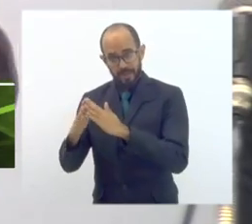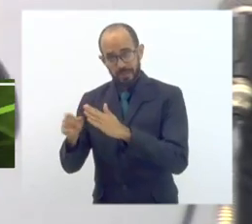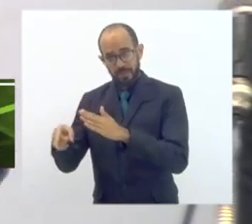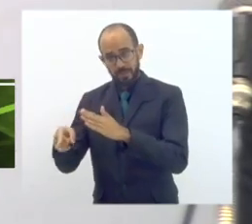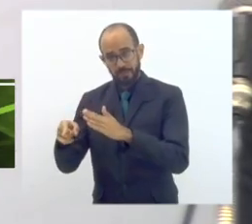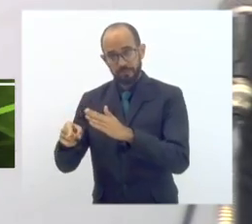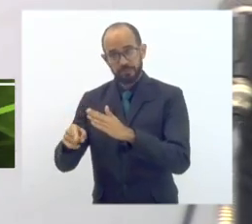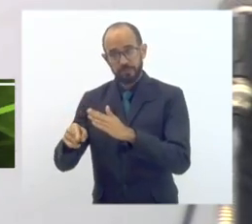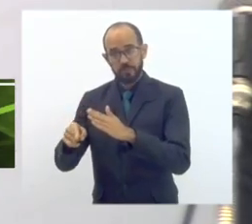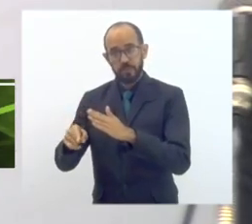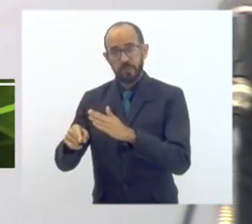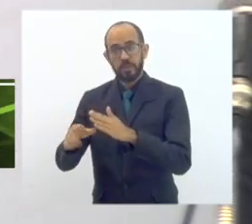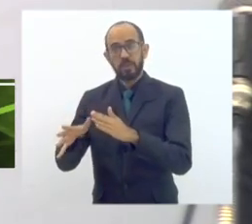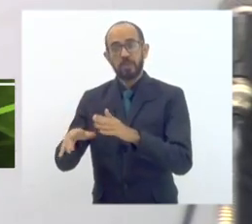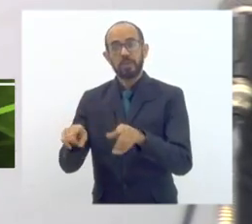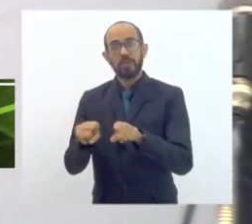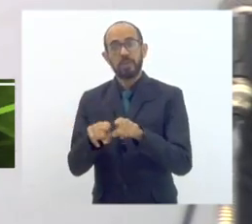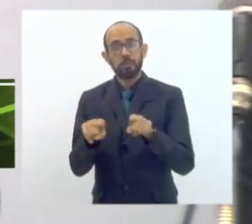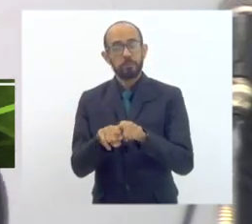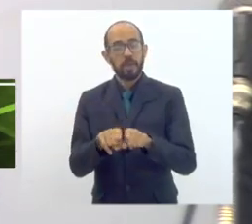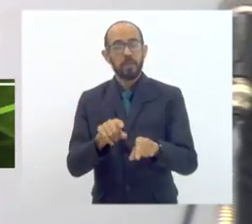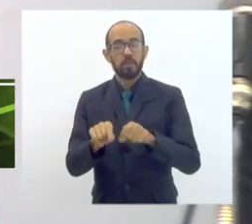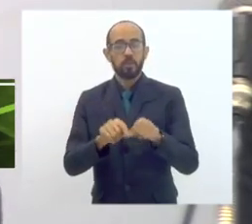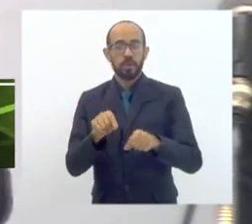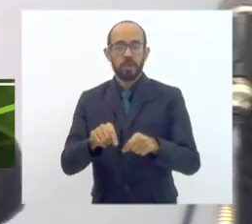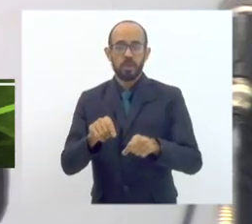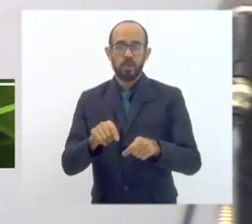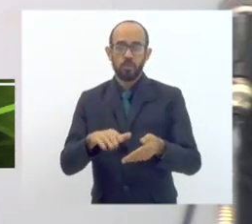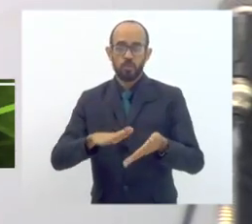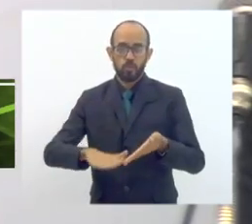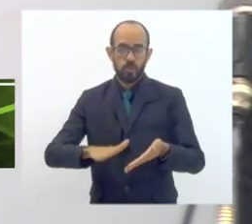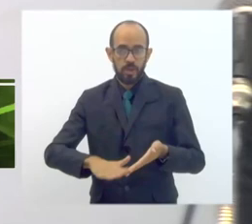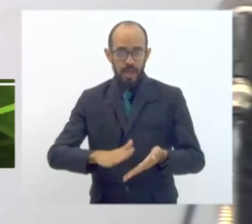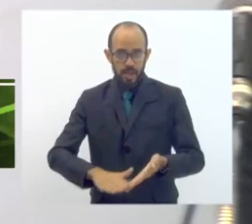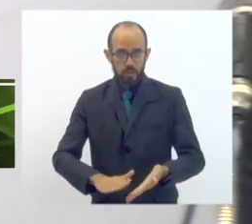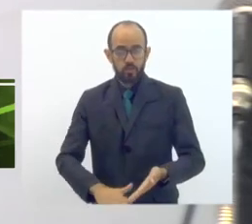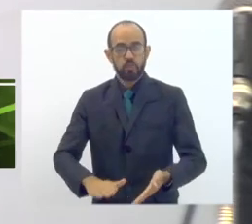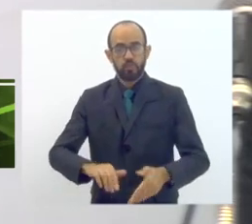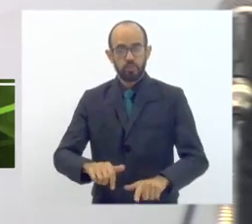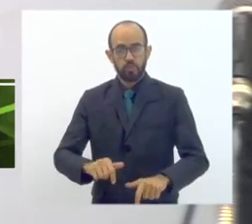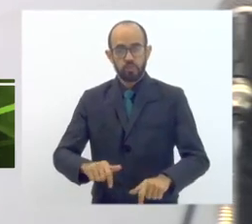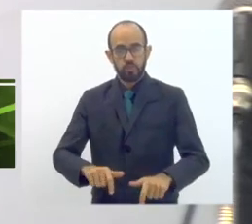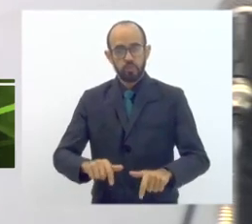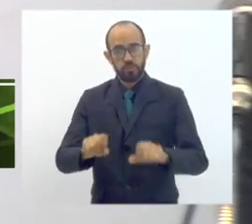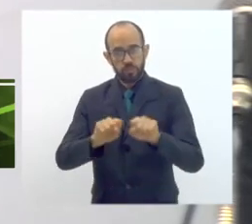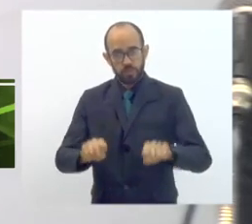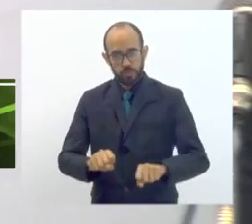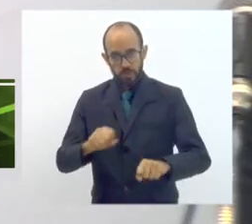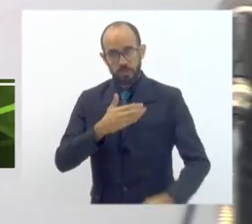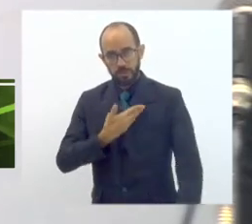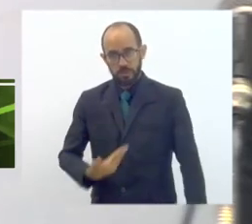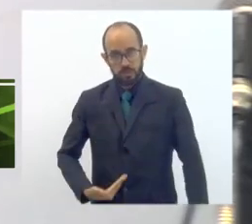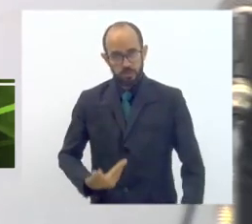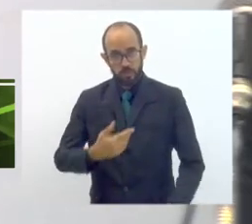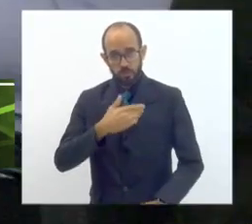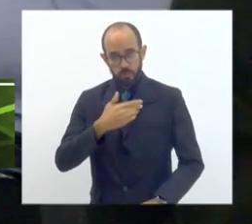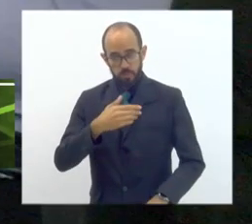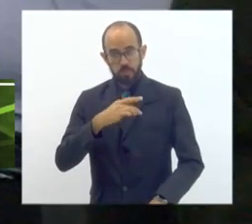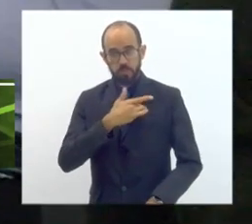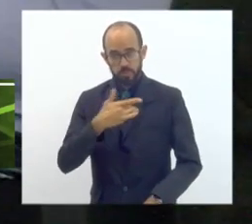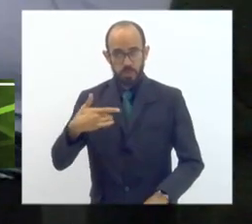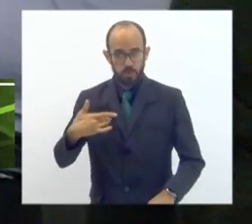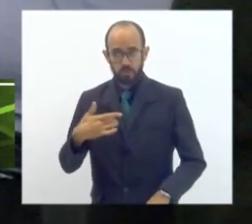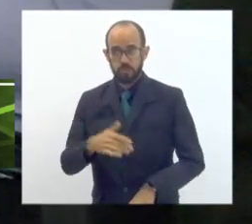mais o é, mas também aponta para um esforço grande do ponto de vista do sistema de saúde. Saúde,